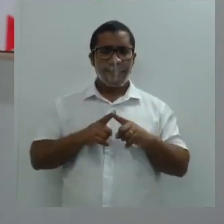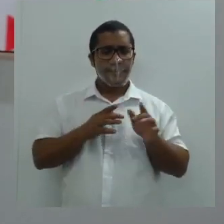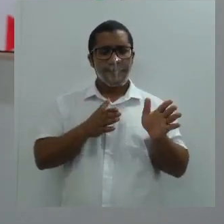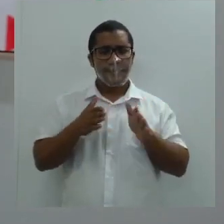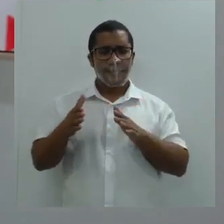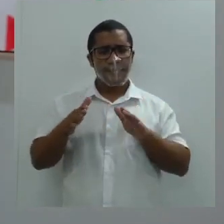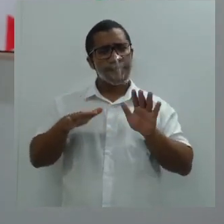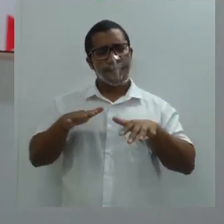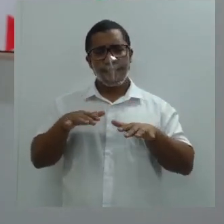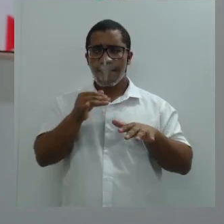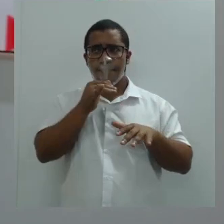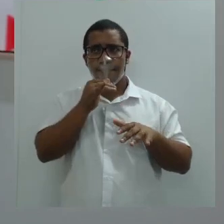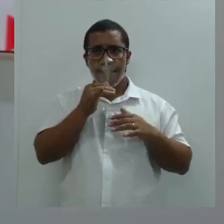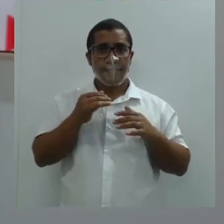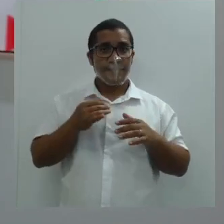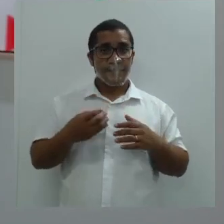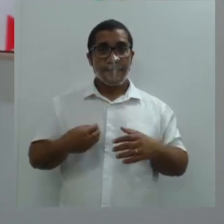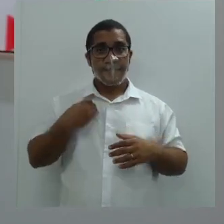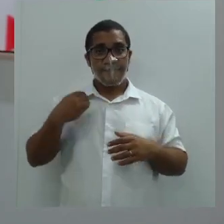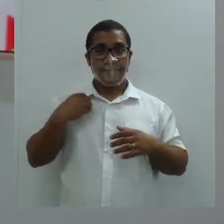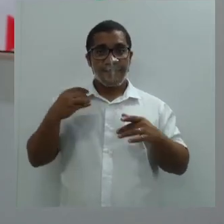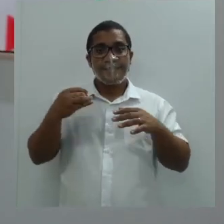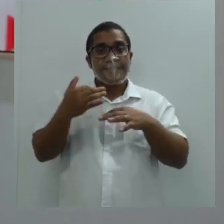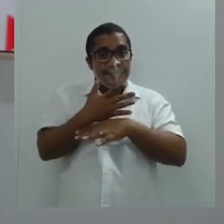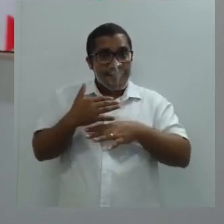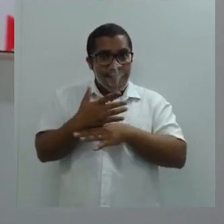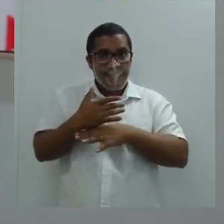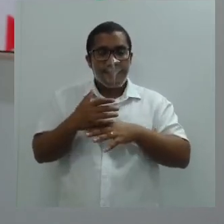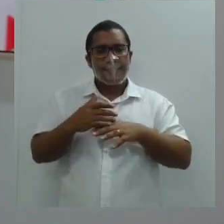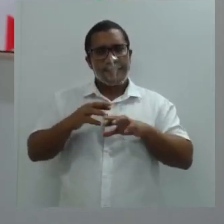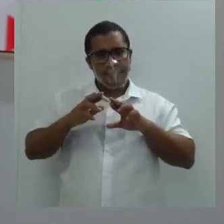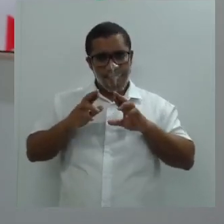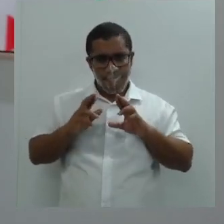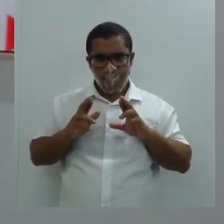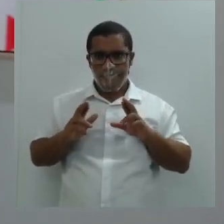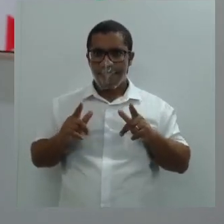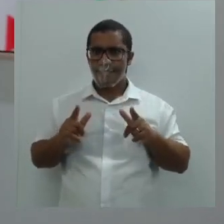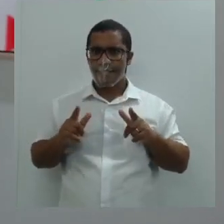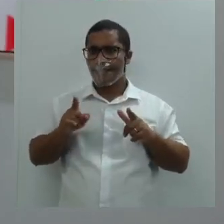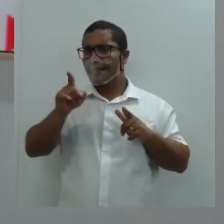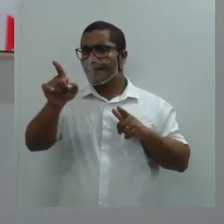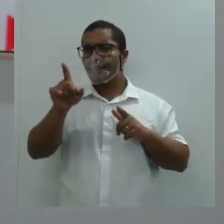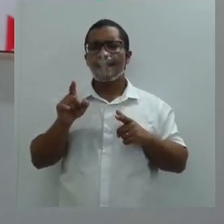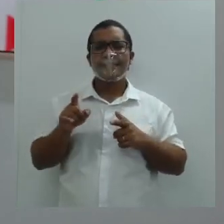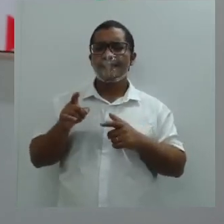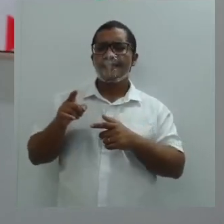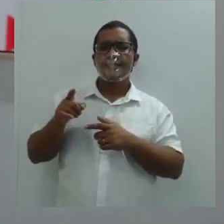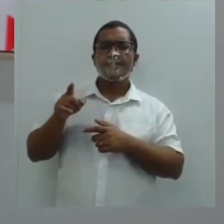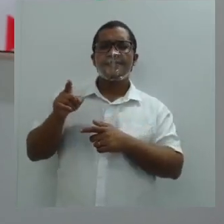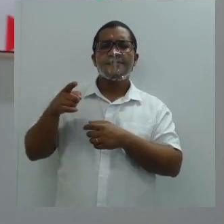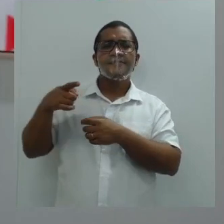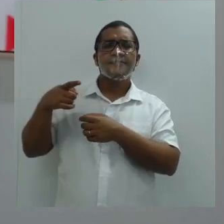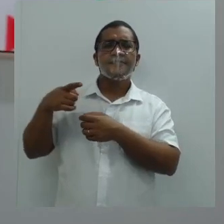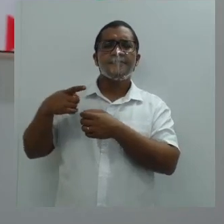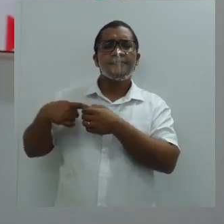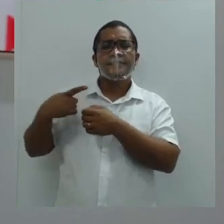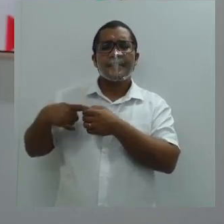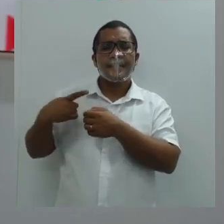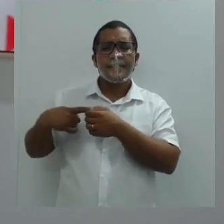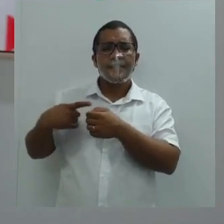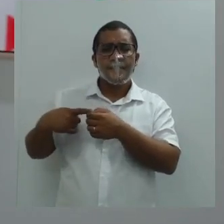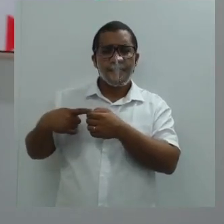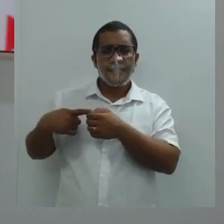O ritmo, por exemplo, da vida urbana, ela é bem diferente do ritmo de uma vida, por